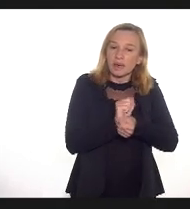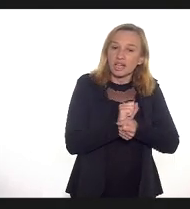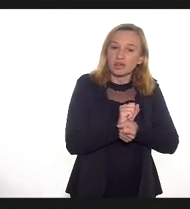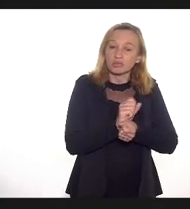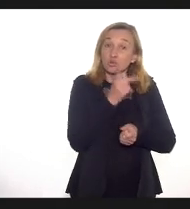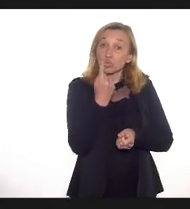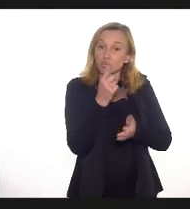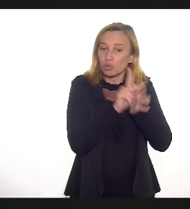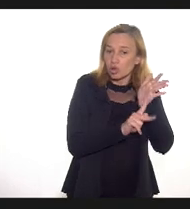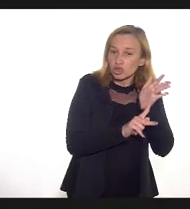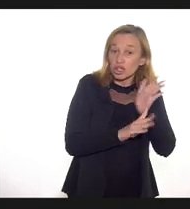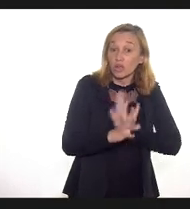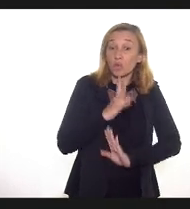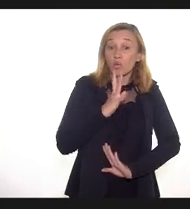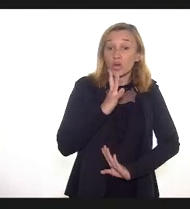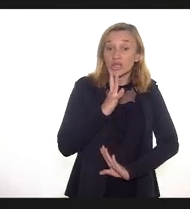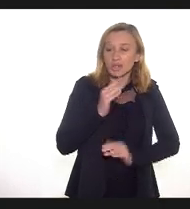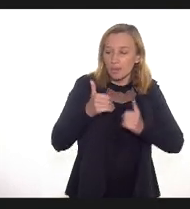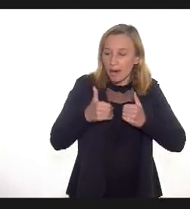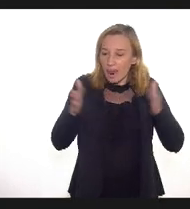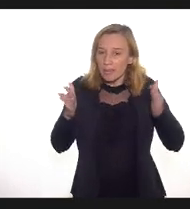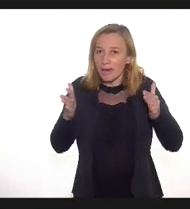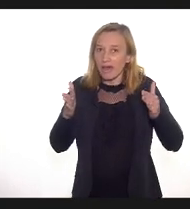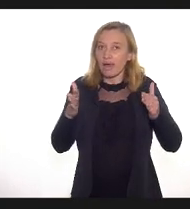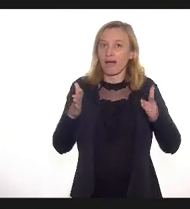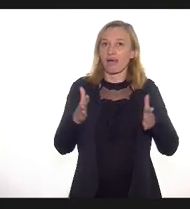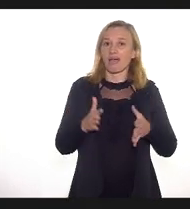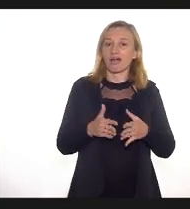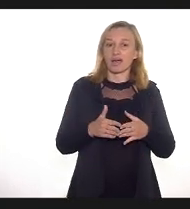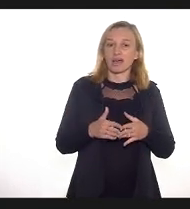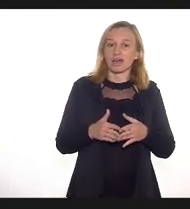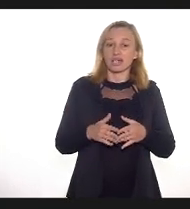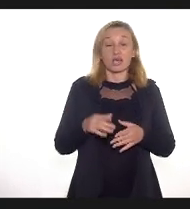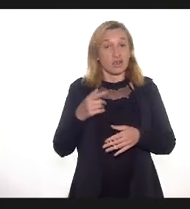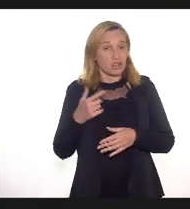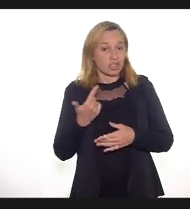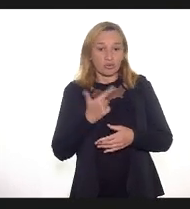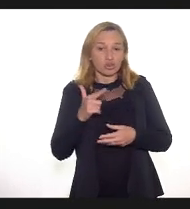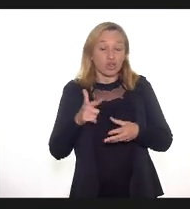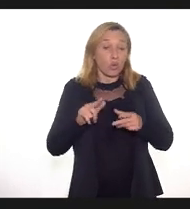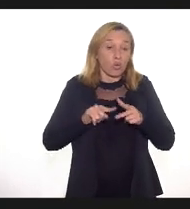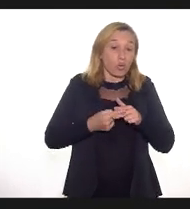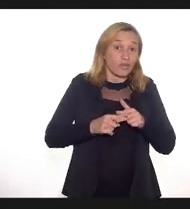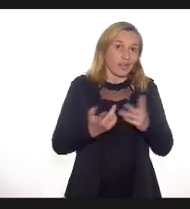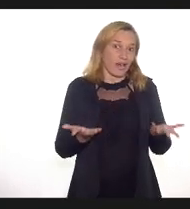projeto, era reconhecer, abrindo uma brecha irreparável